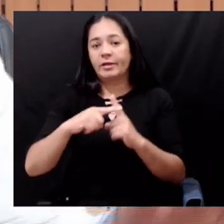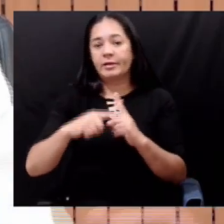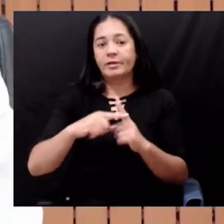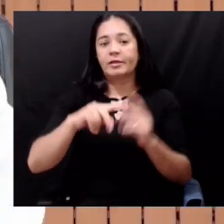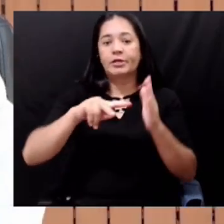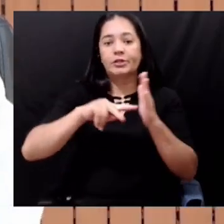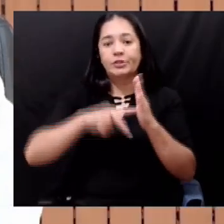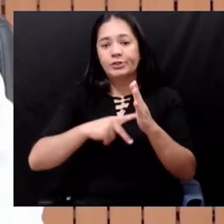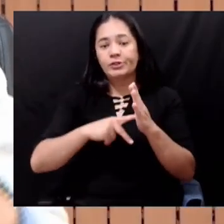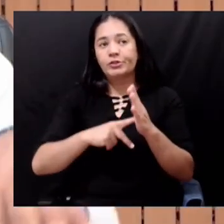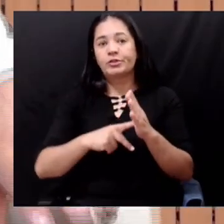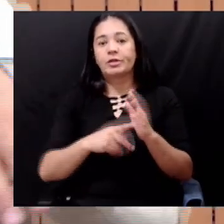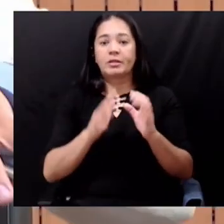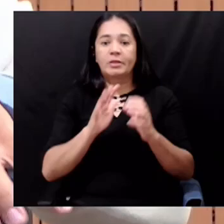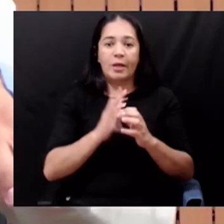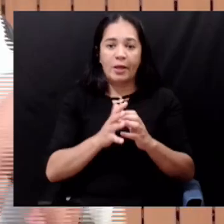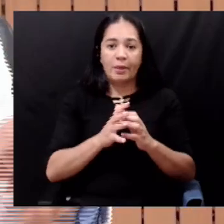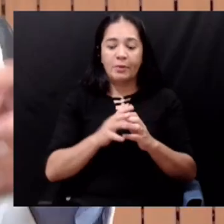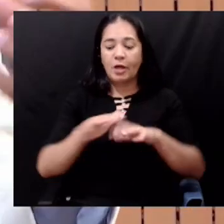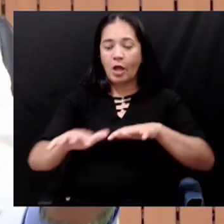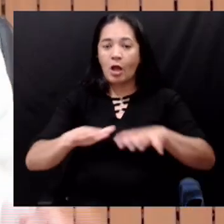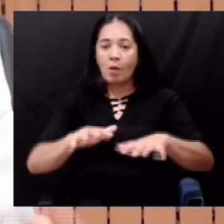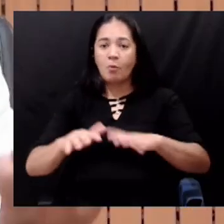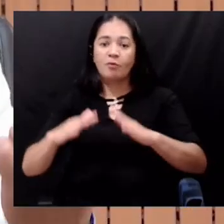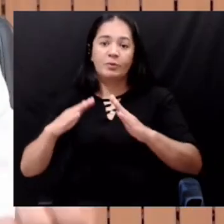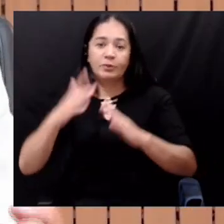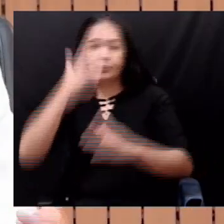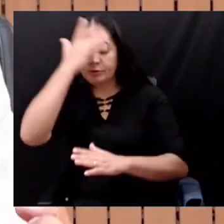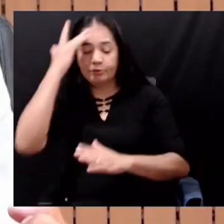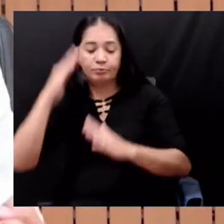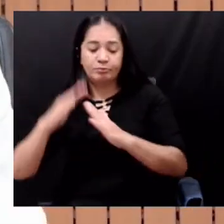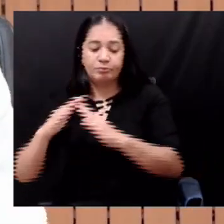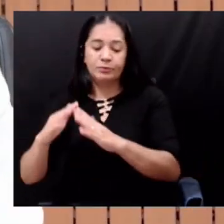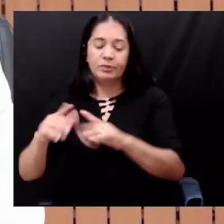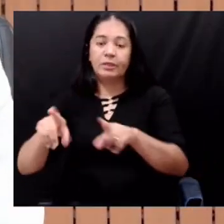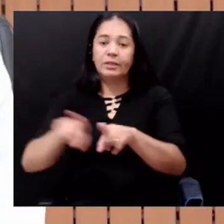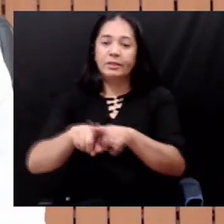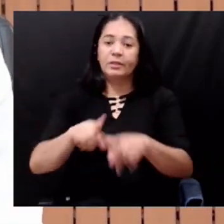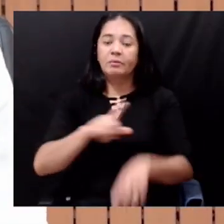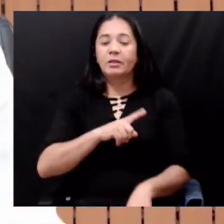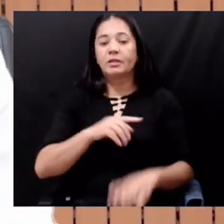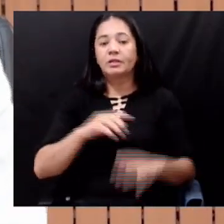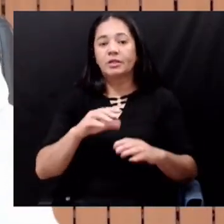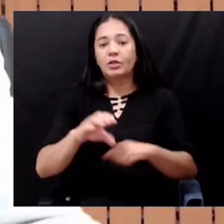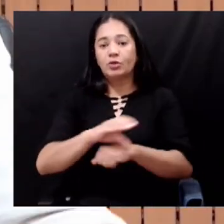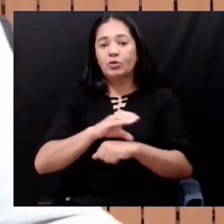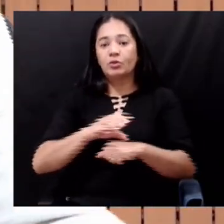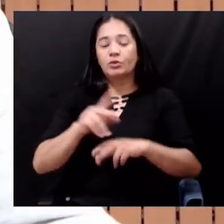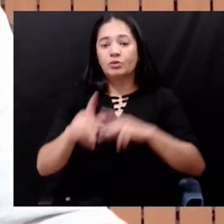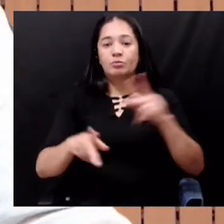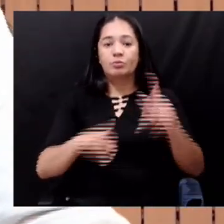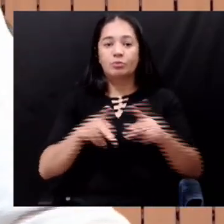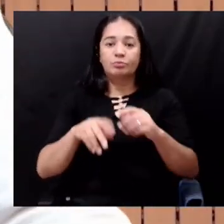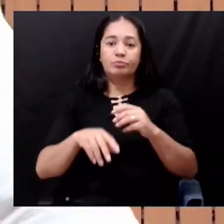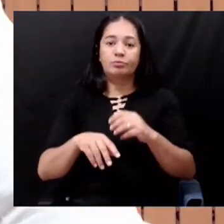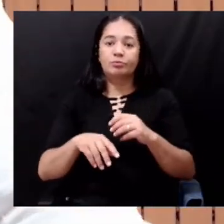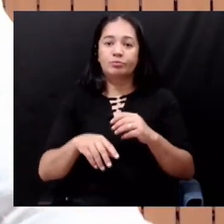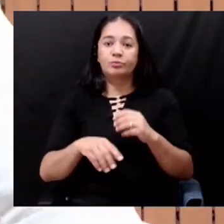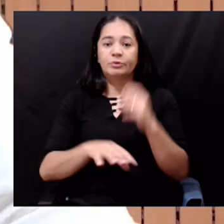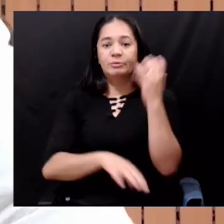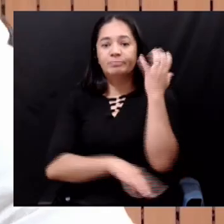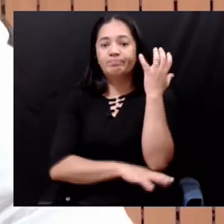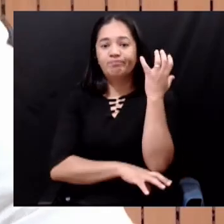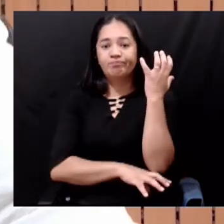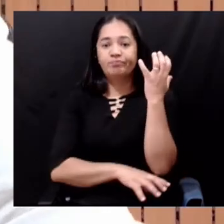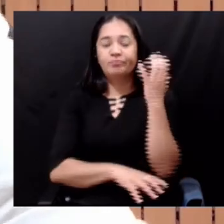de moradores, e tem aqueles que são cursinhos populares raízes. Nós estamos lidando agora com uma outra situação,